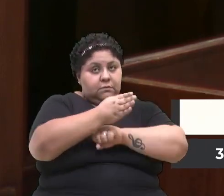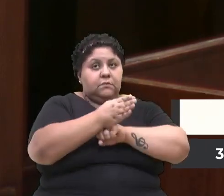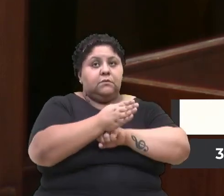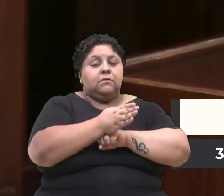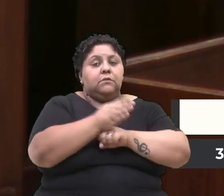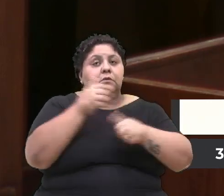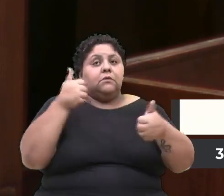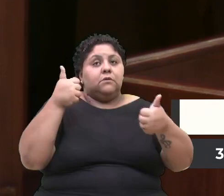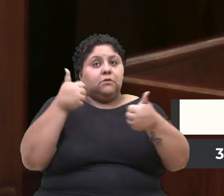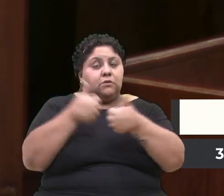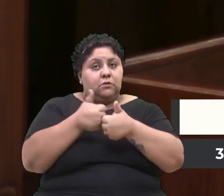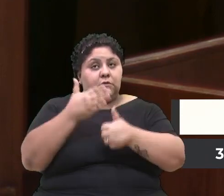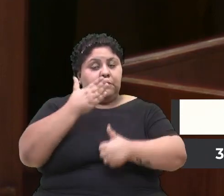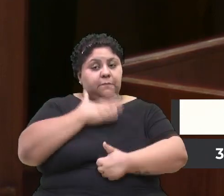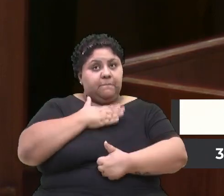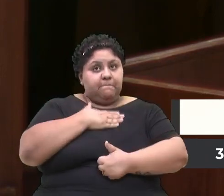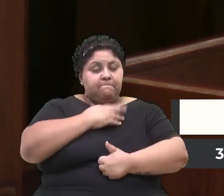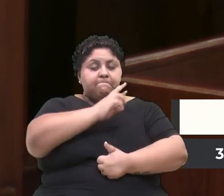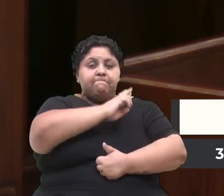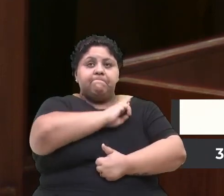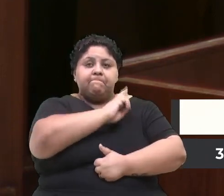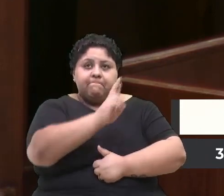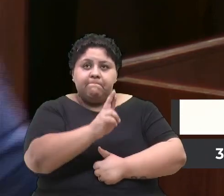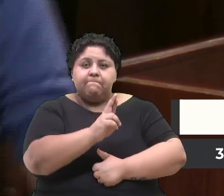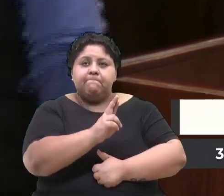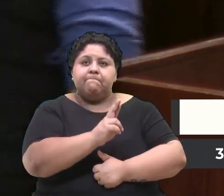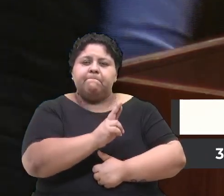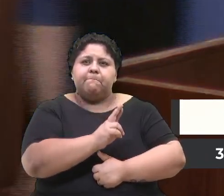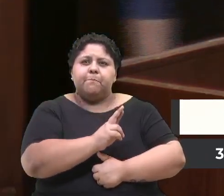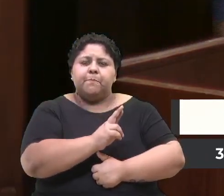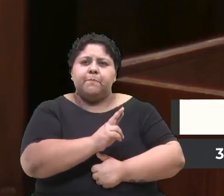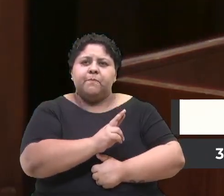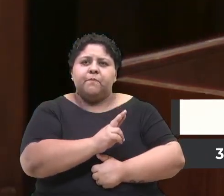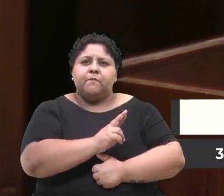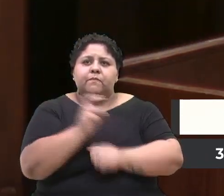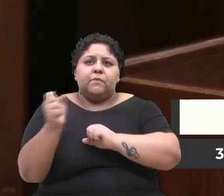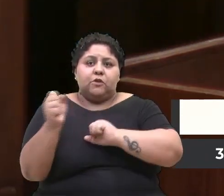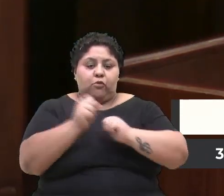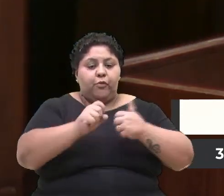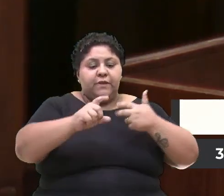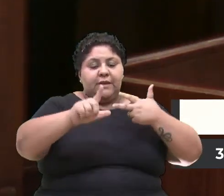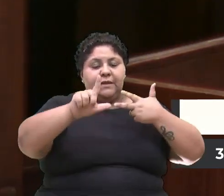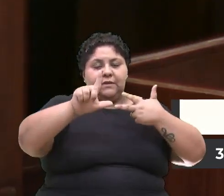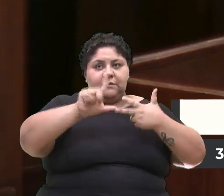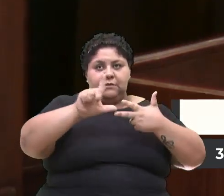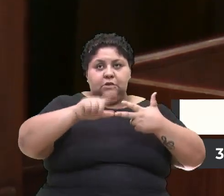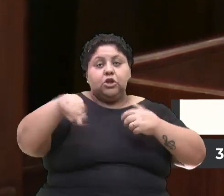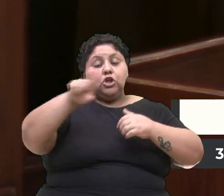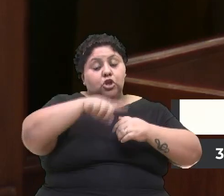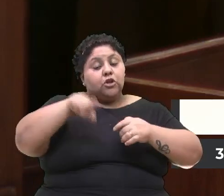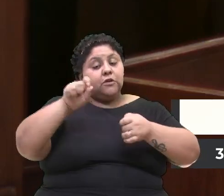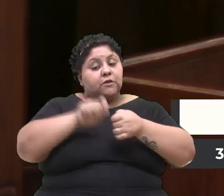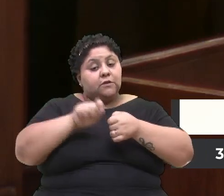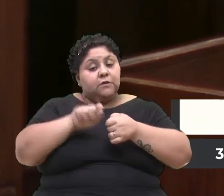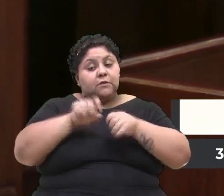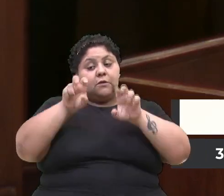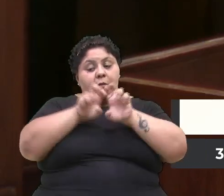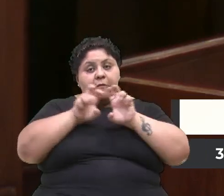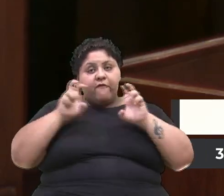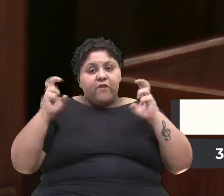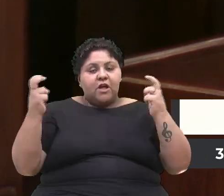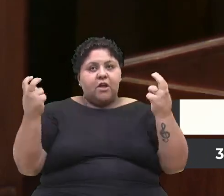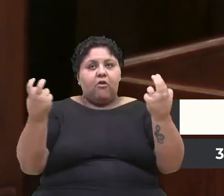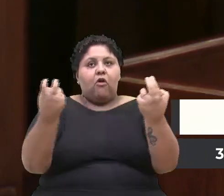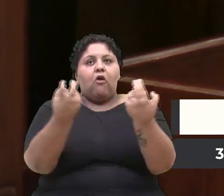através dessa vereadora representando o Poder Legislativo. Nós vamos fazer uma roda de